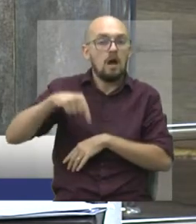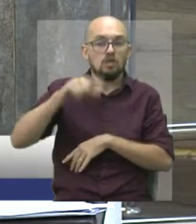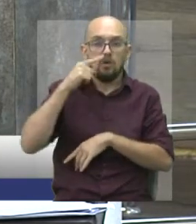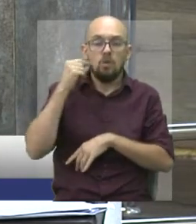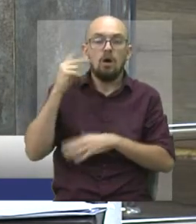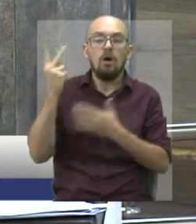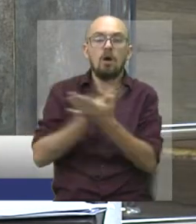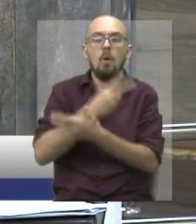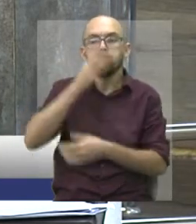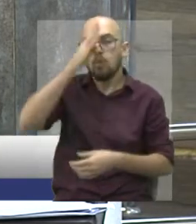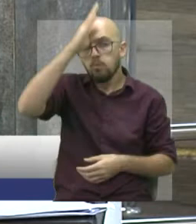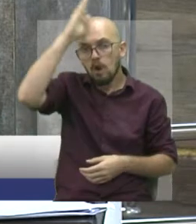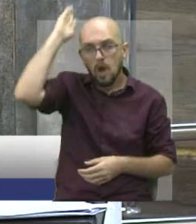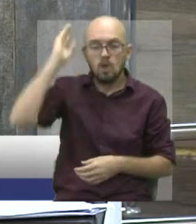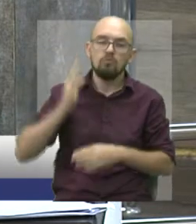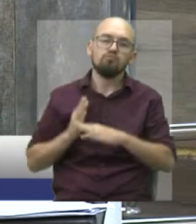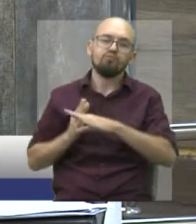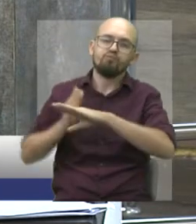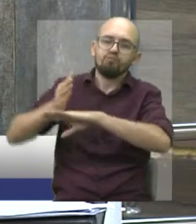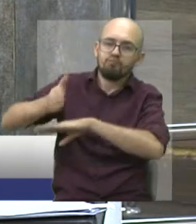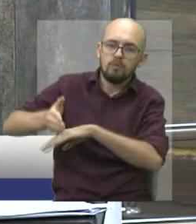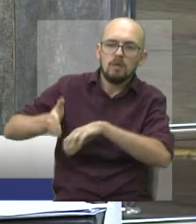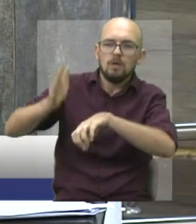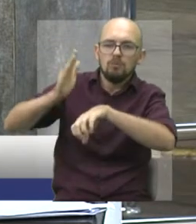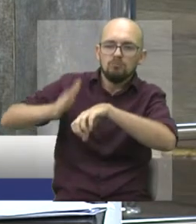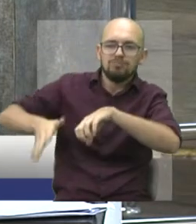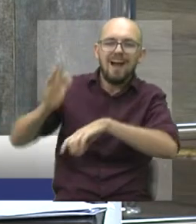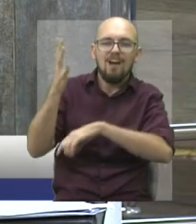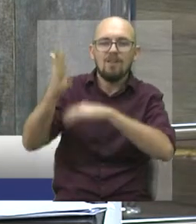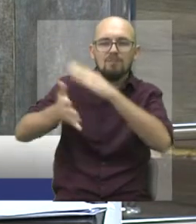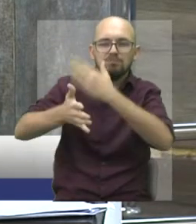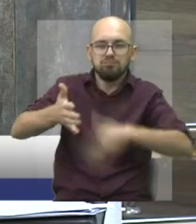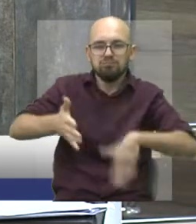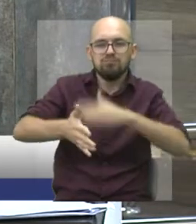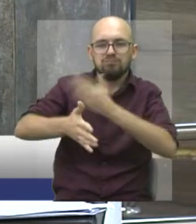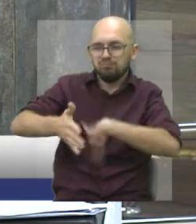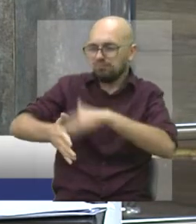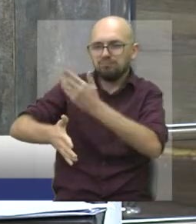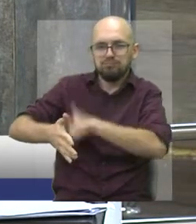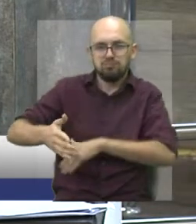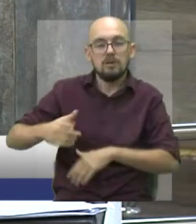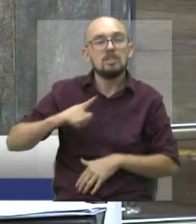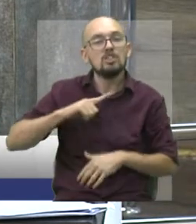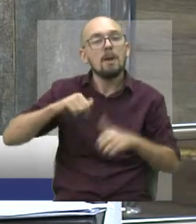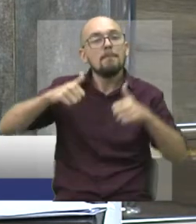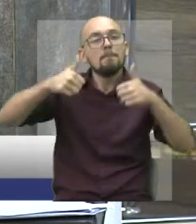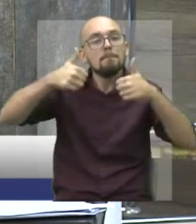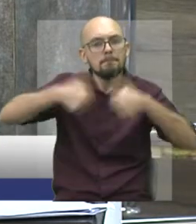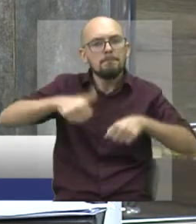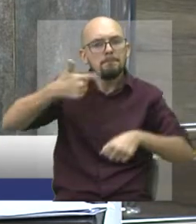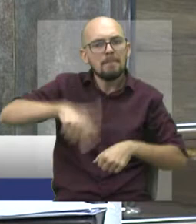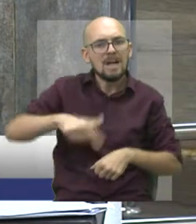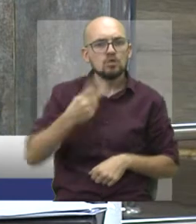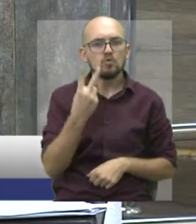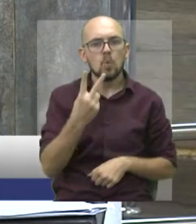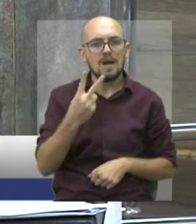bombeiro depois foi acabar de cortar ela para recolher, e tinha mais duas com o mesmo problema, vereador